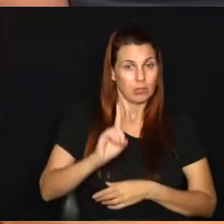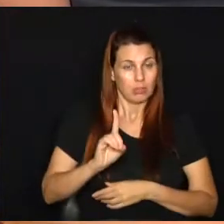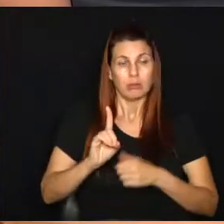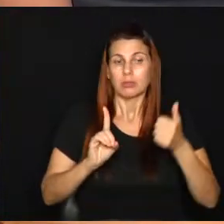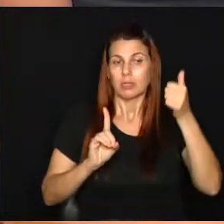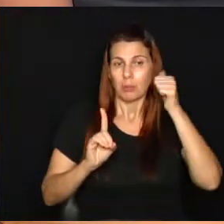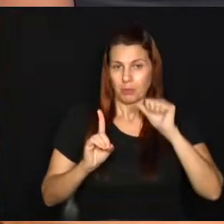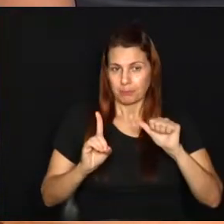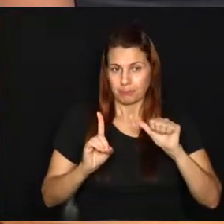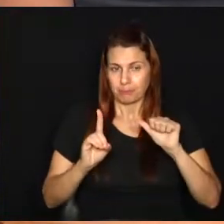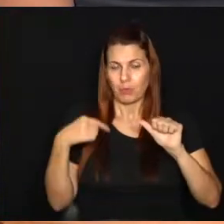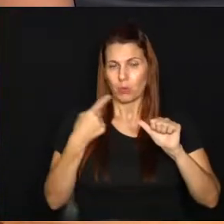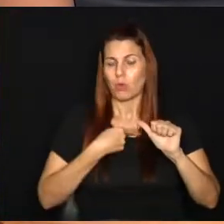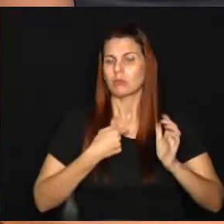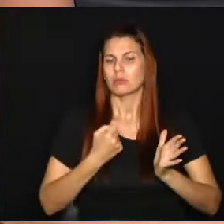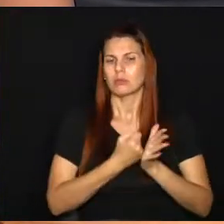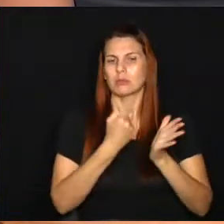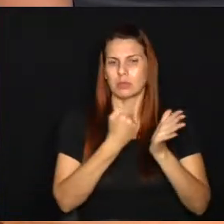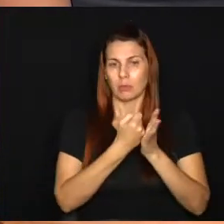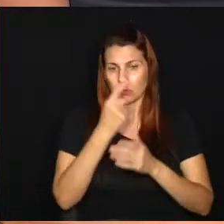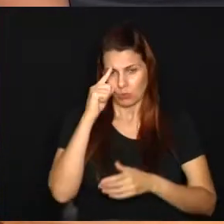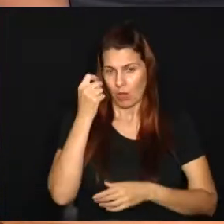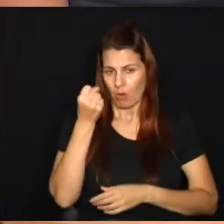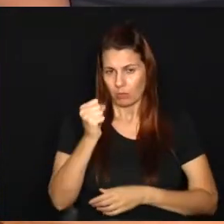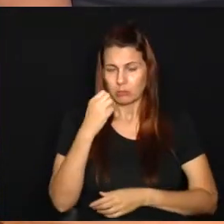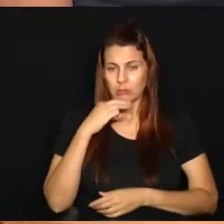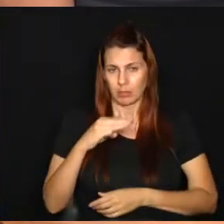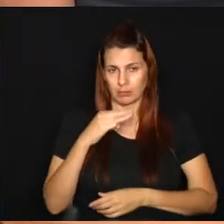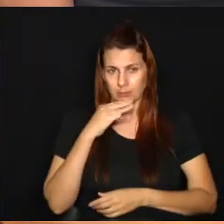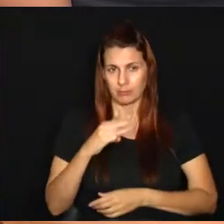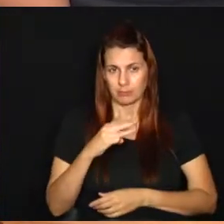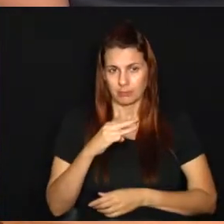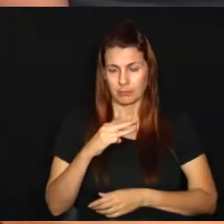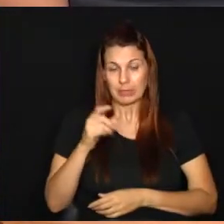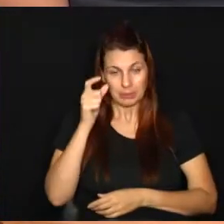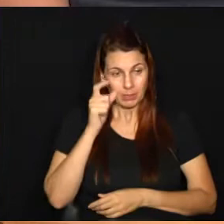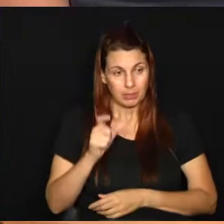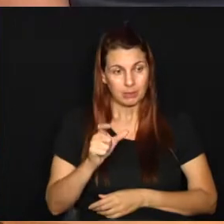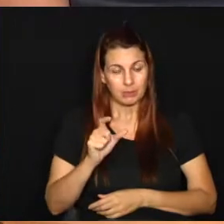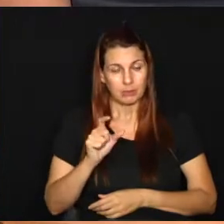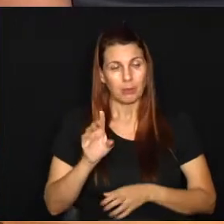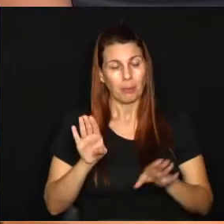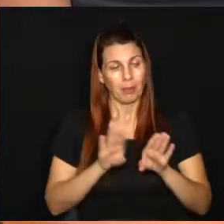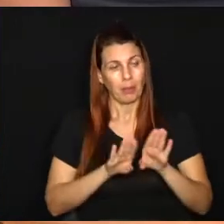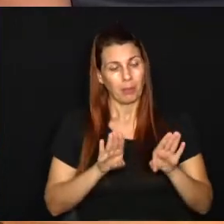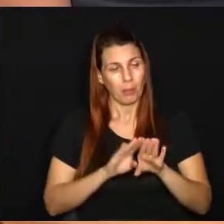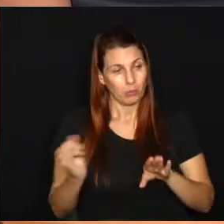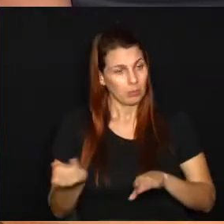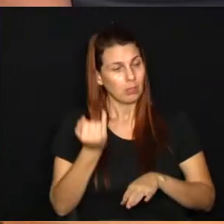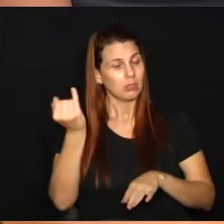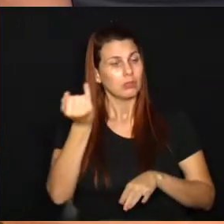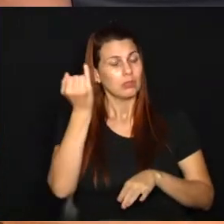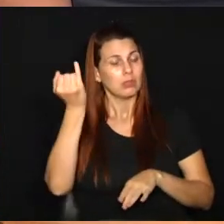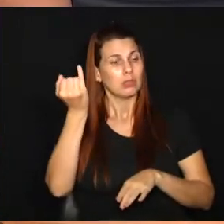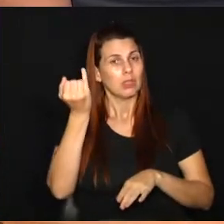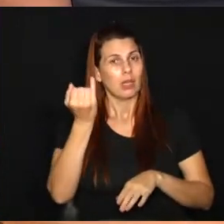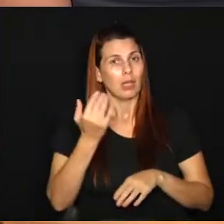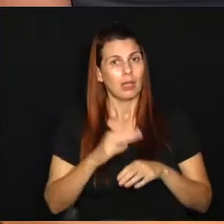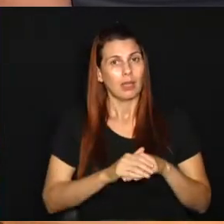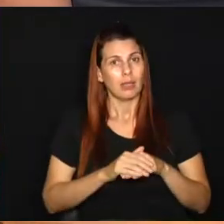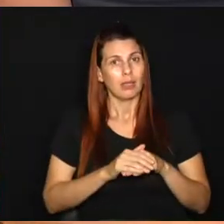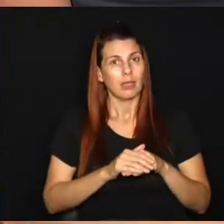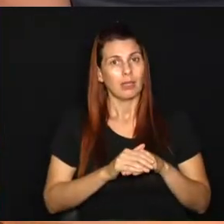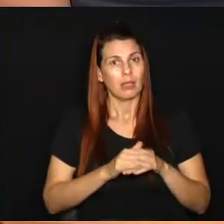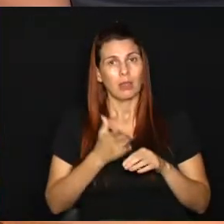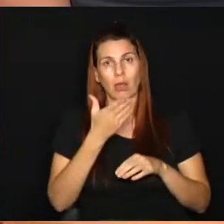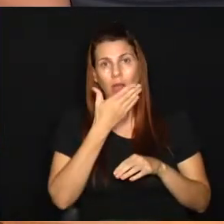é pelo que a gente briga, é isso, o 8 de março, mas é interessante que não tenha a presença de homens, apesar de a